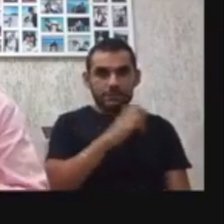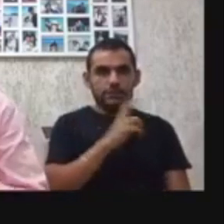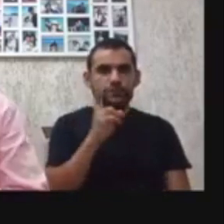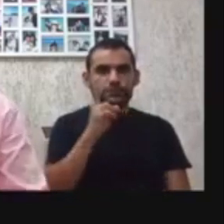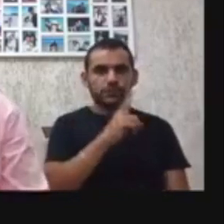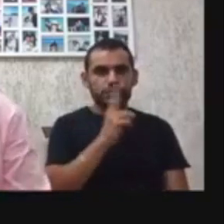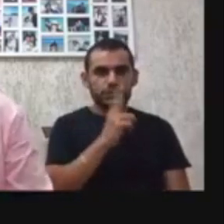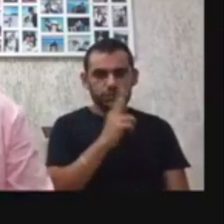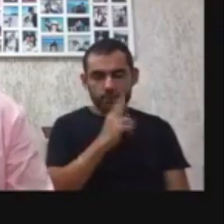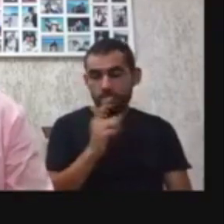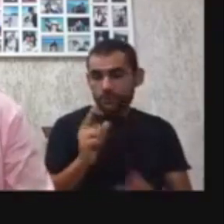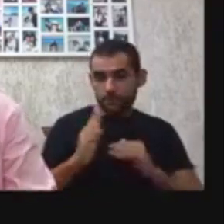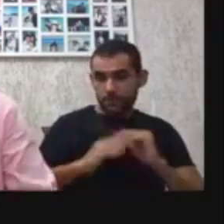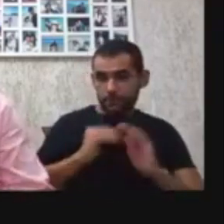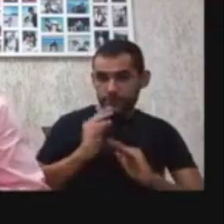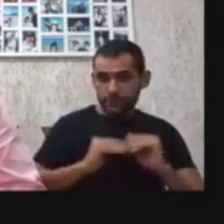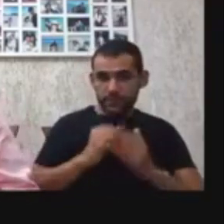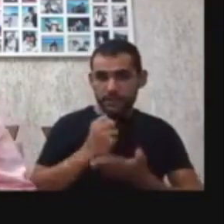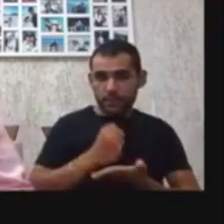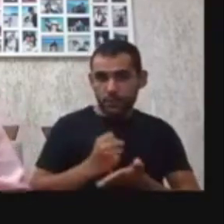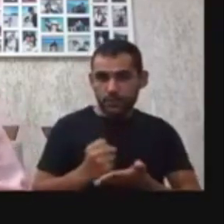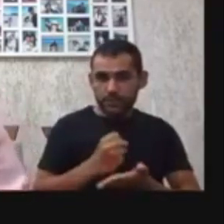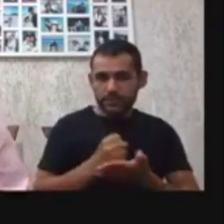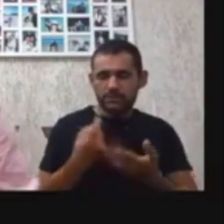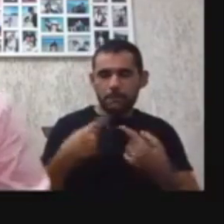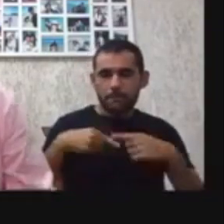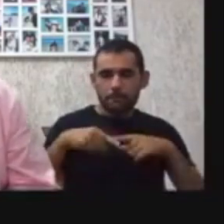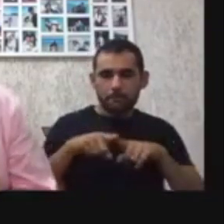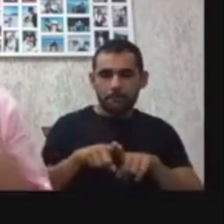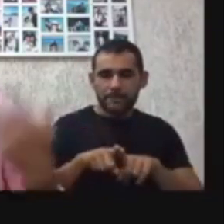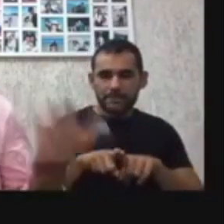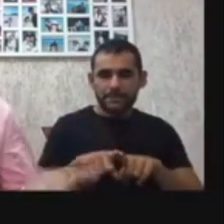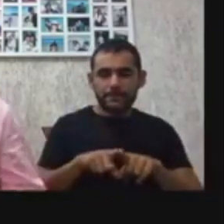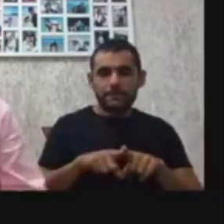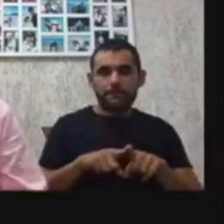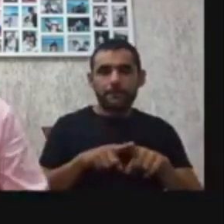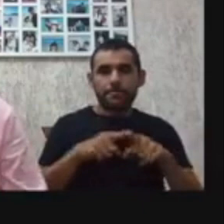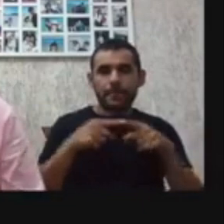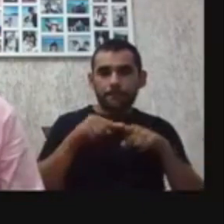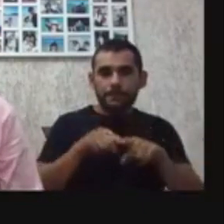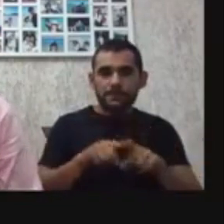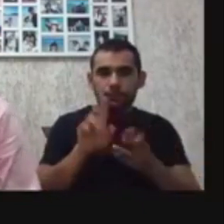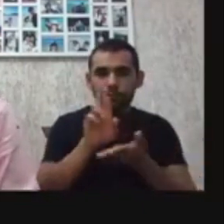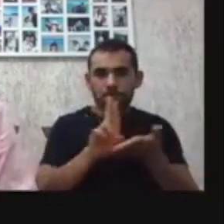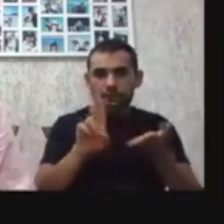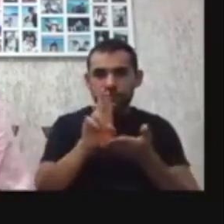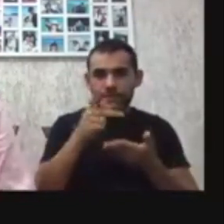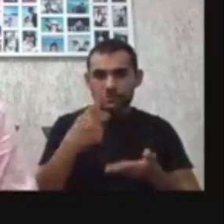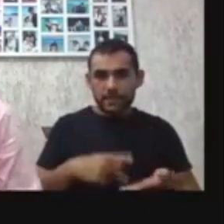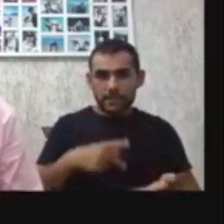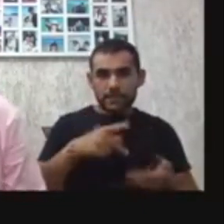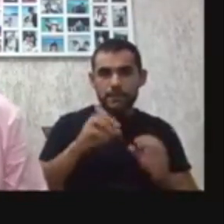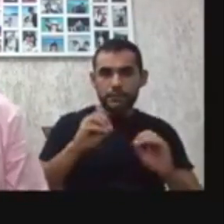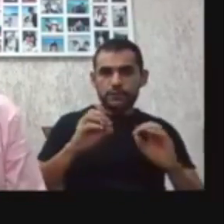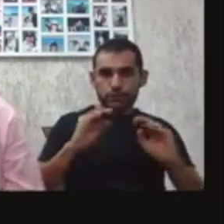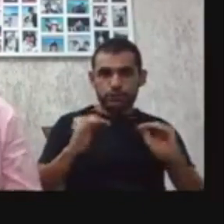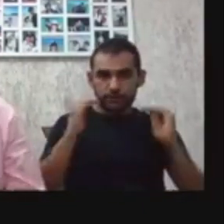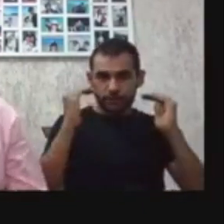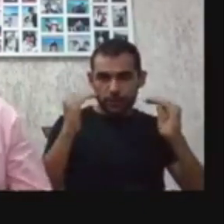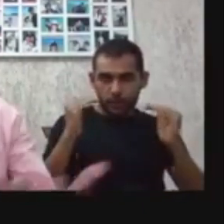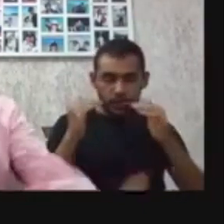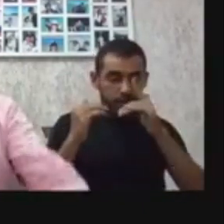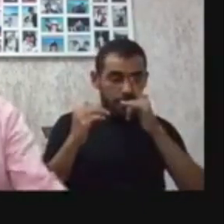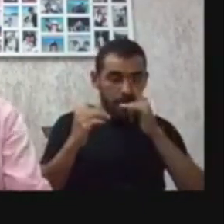emergência, captação de profissionais, parcerias com as universidades aqui de São João del Rei de ensino superior,